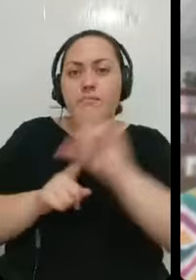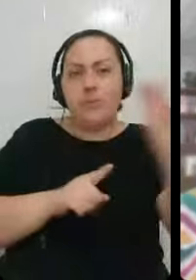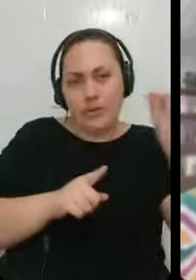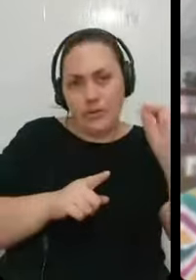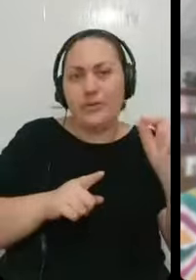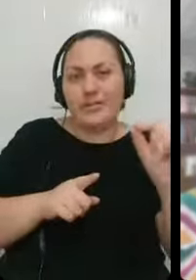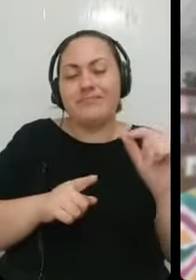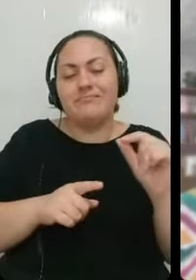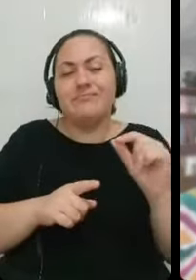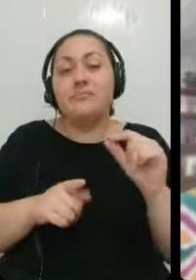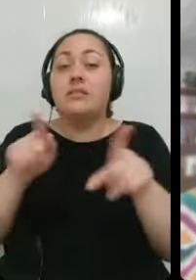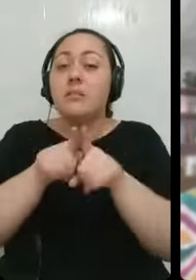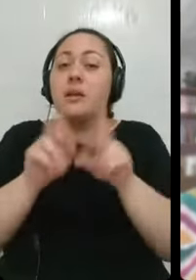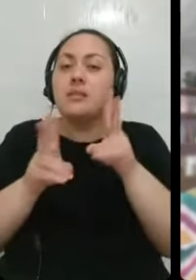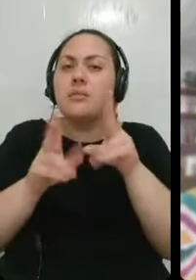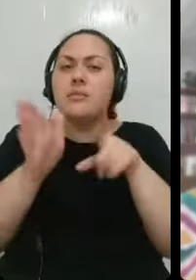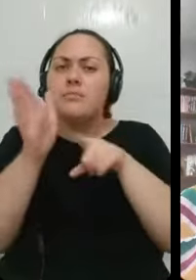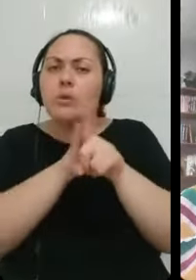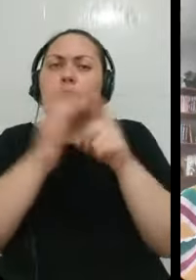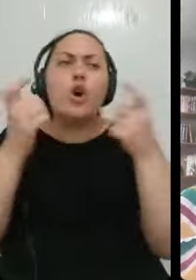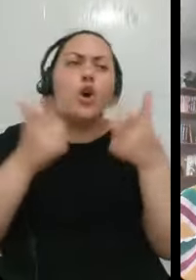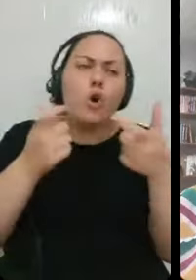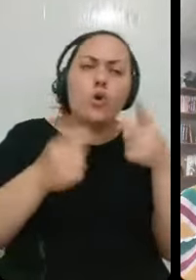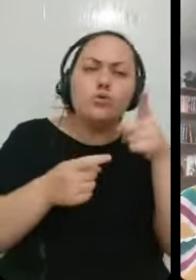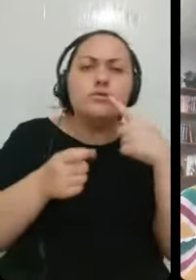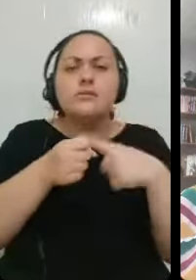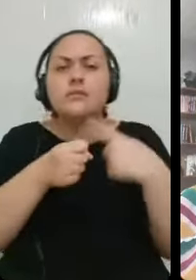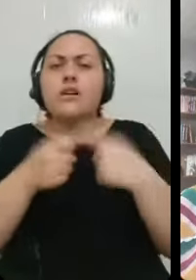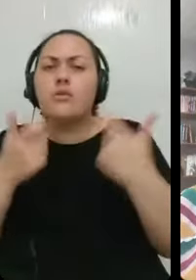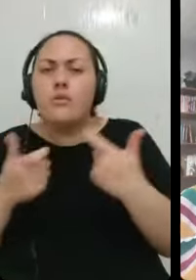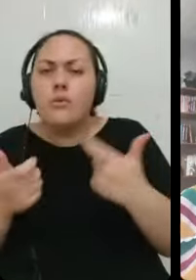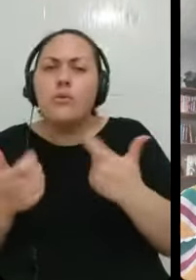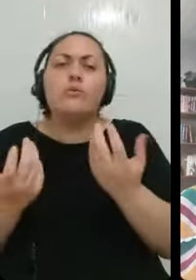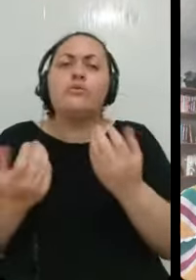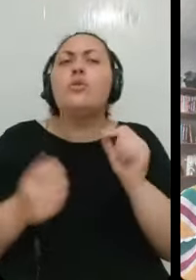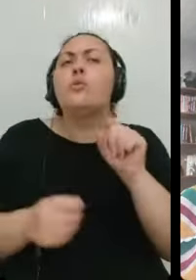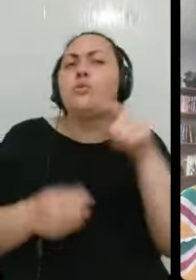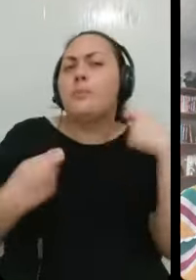são, de onde eles vêm, quais as